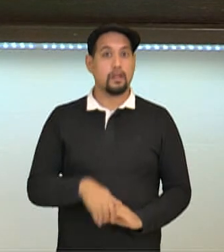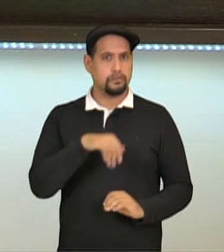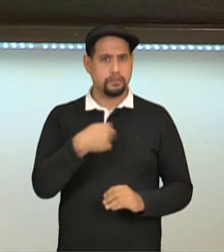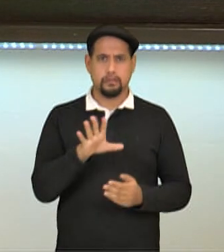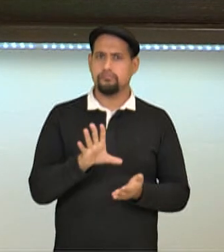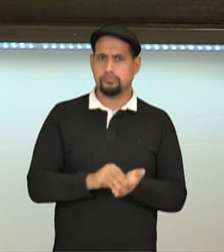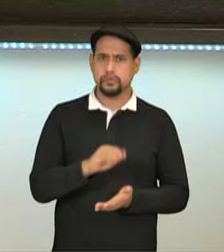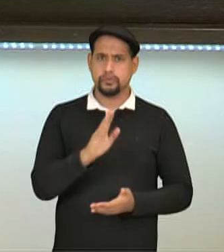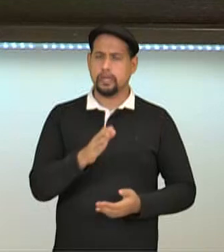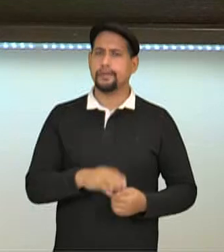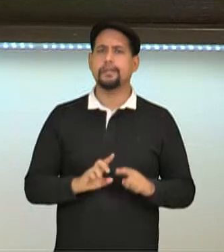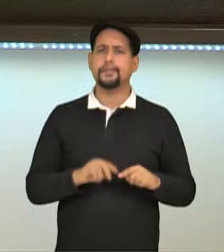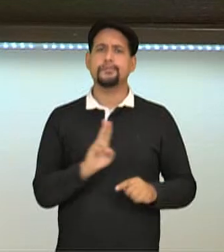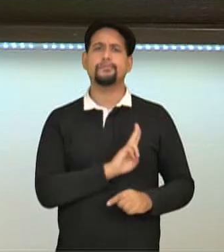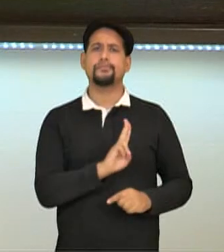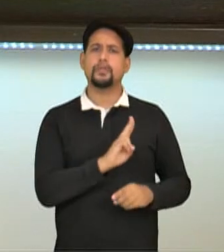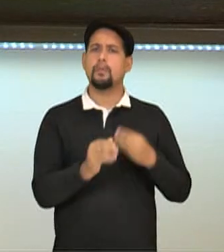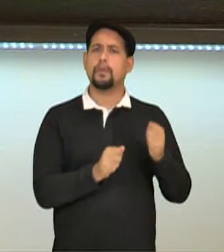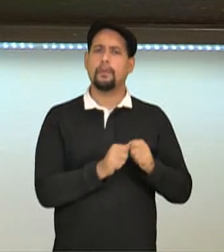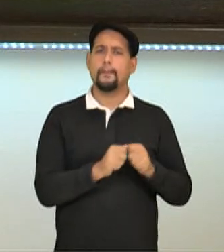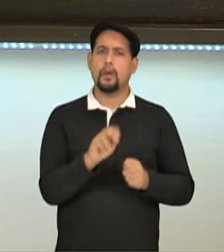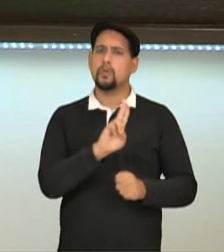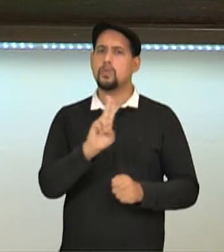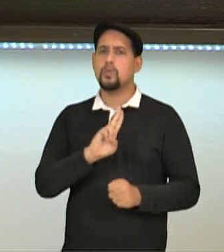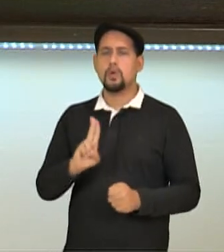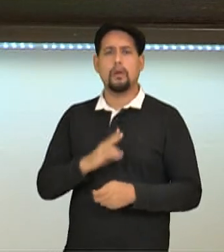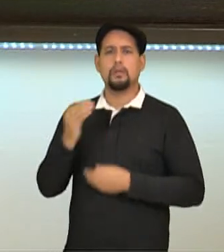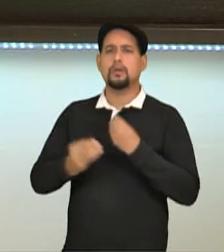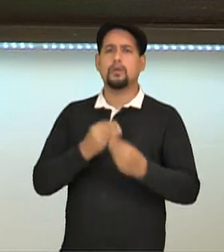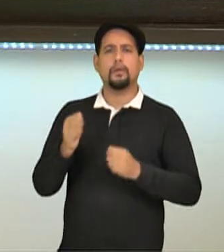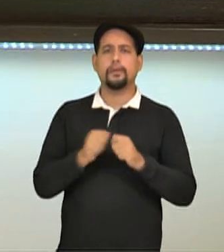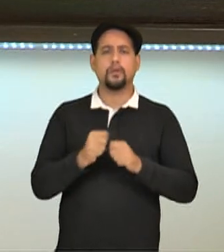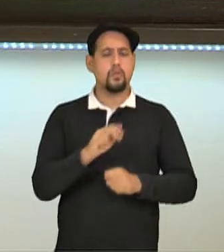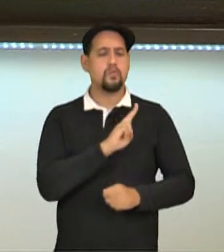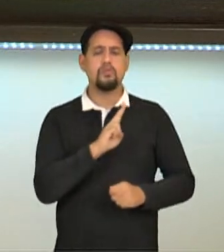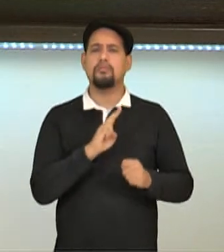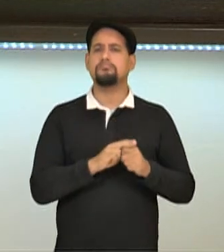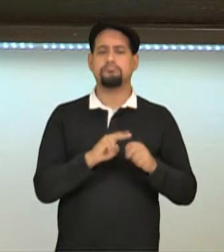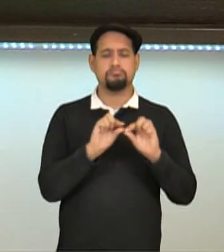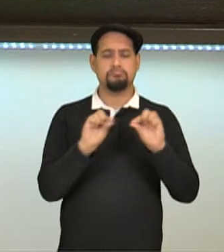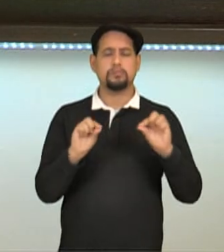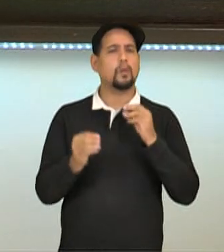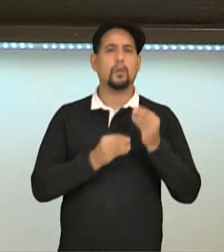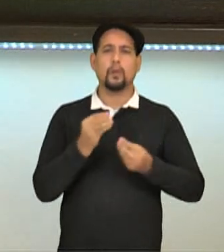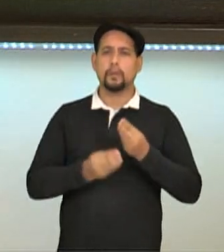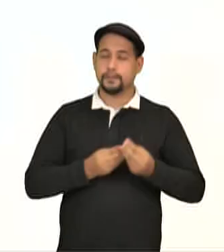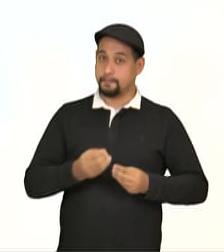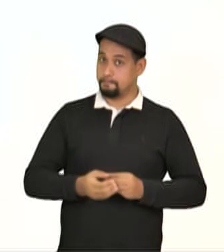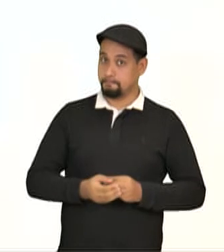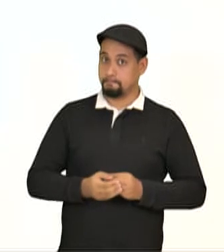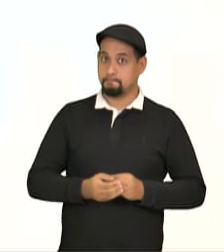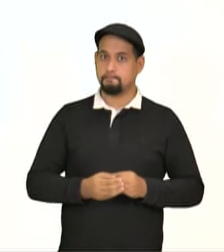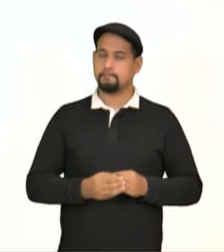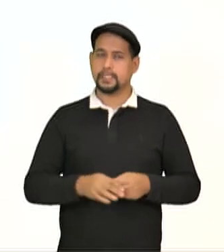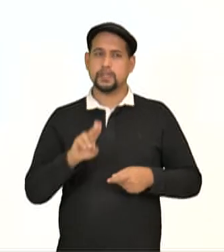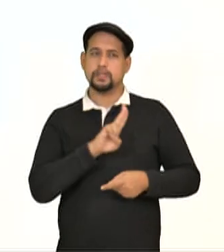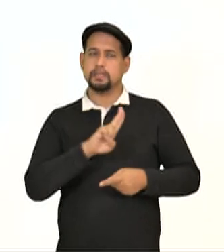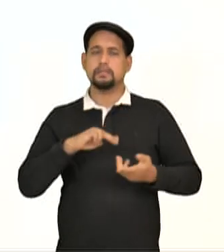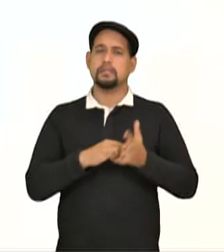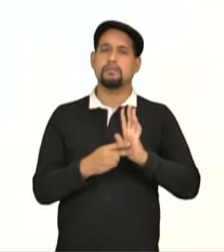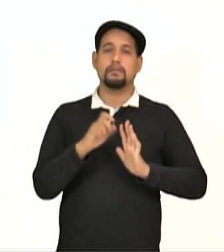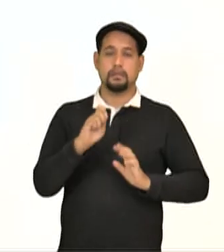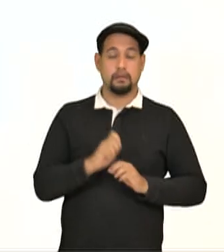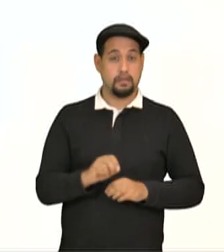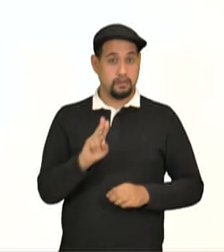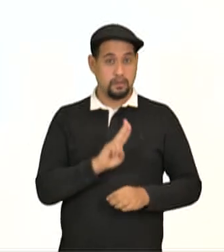Copiado? Mas e a nomeação? Como é que a gente faz o nome? Como é que a gente dá um nome para essa reta? Olha lá. A nomeação da reta, a gente vai